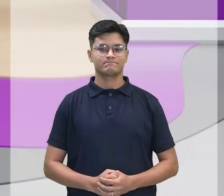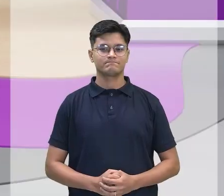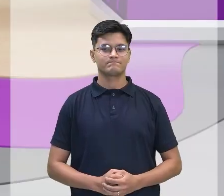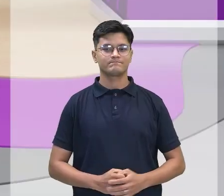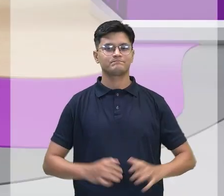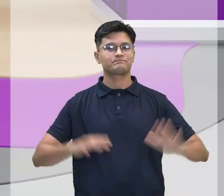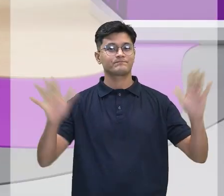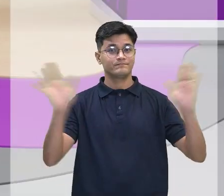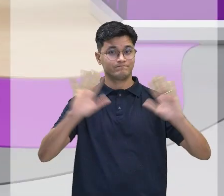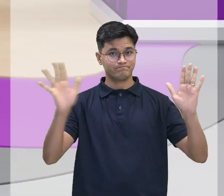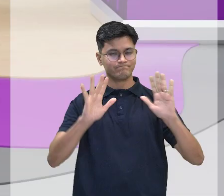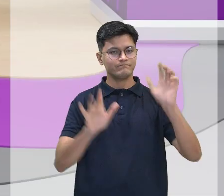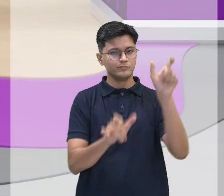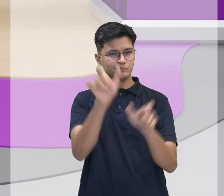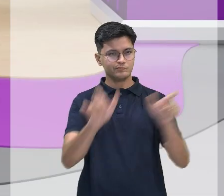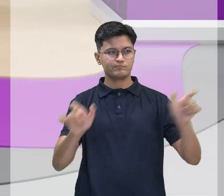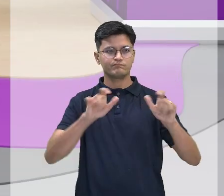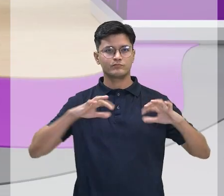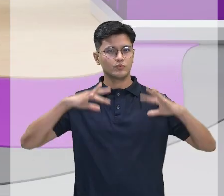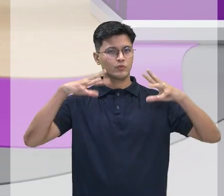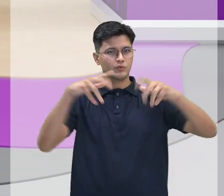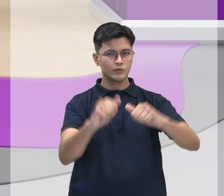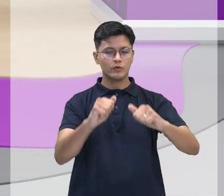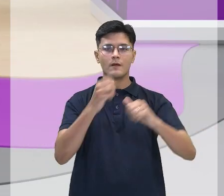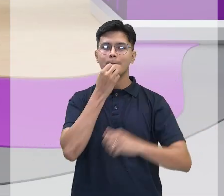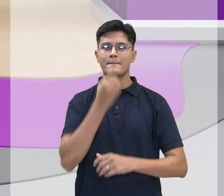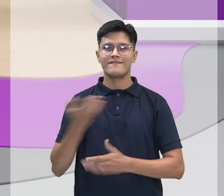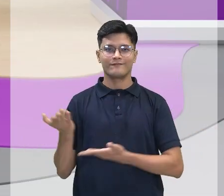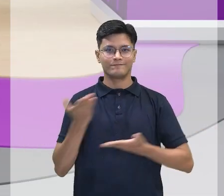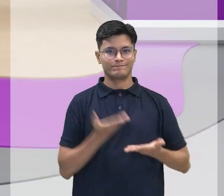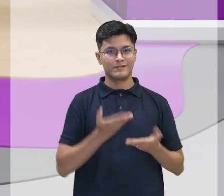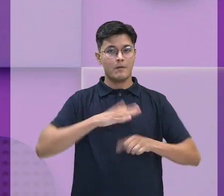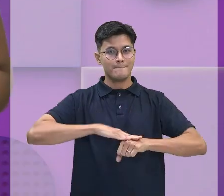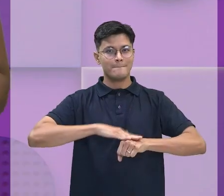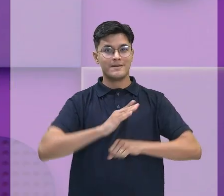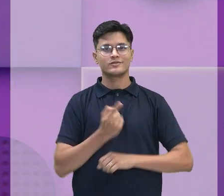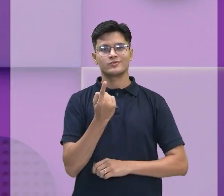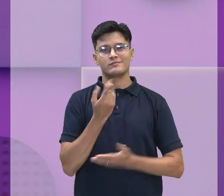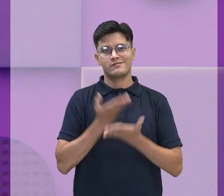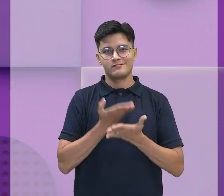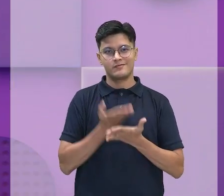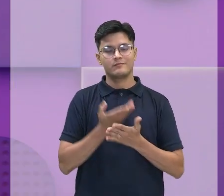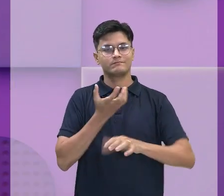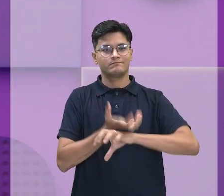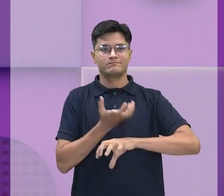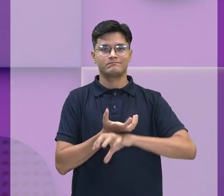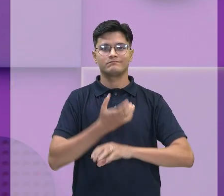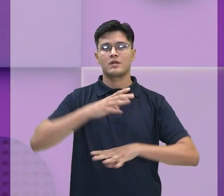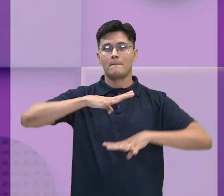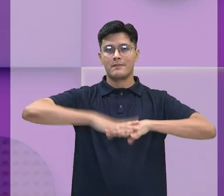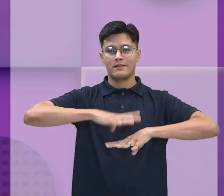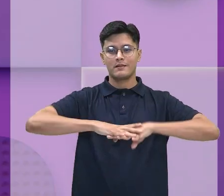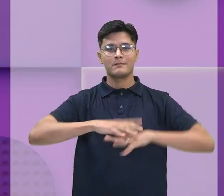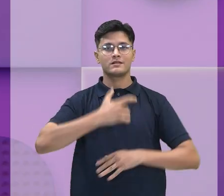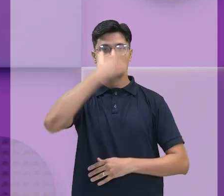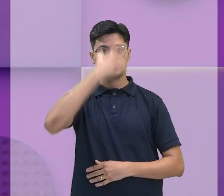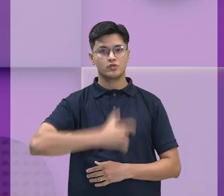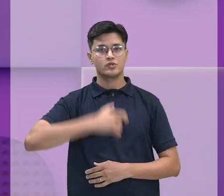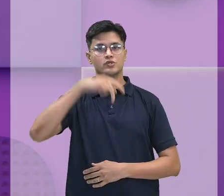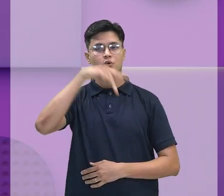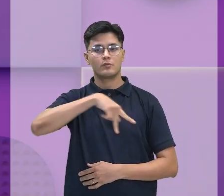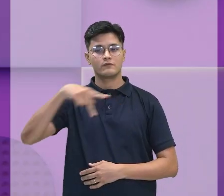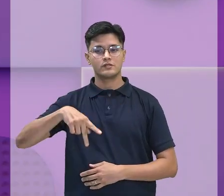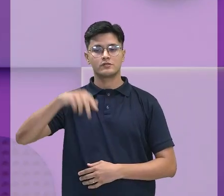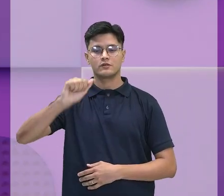Olá, sejam todos bem-vindos a mais uma aula do Componente de Matemática. Eu sou o professor Aniel Santos, professor